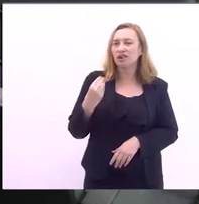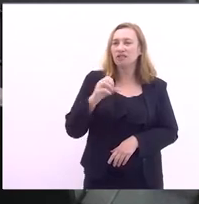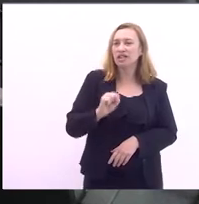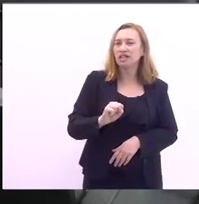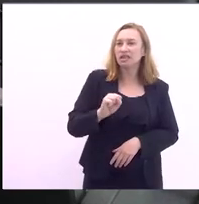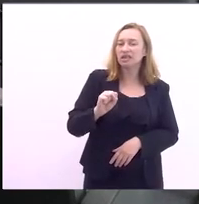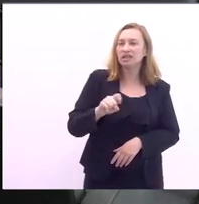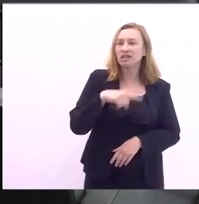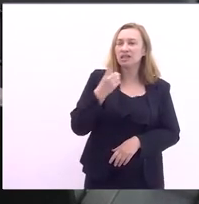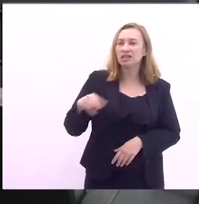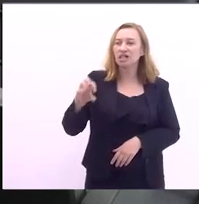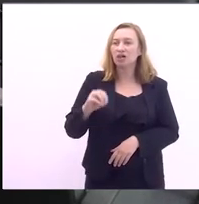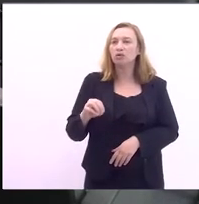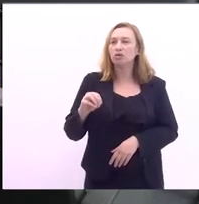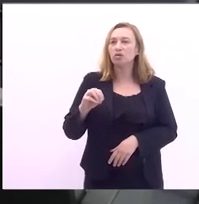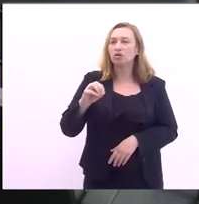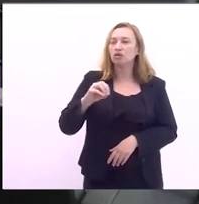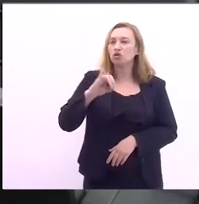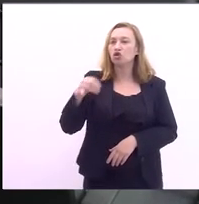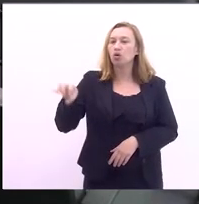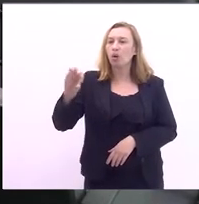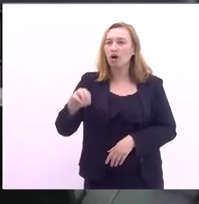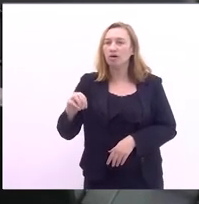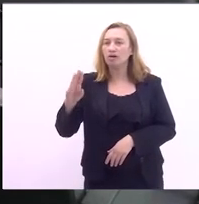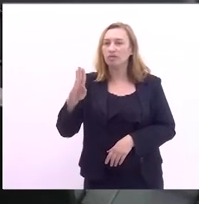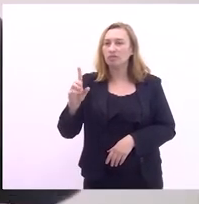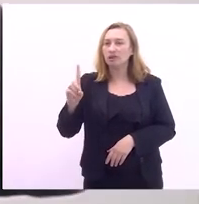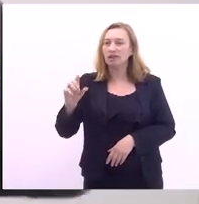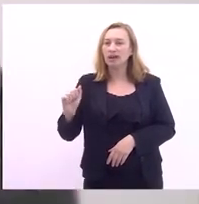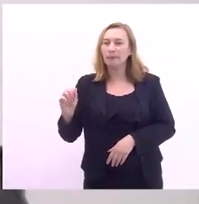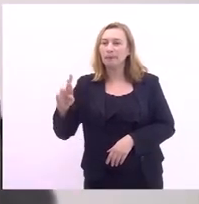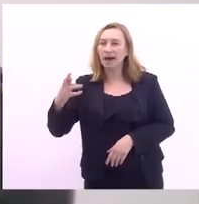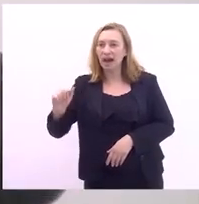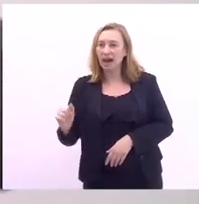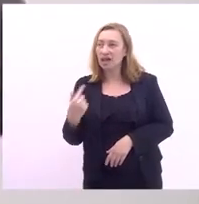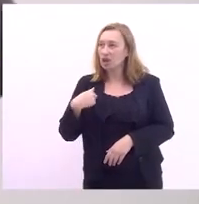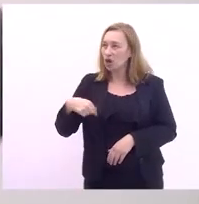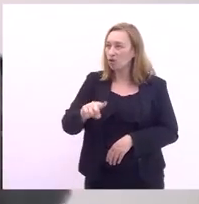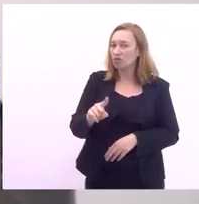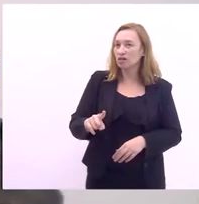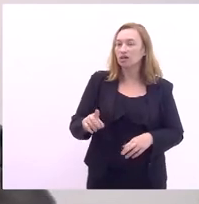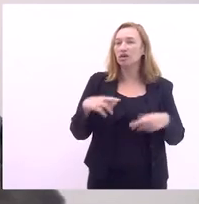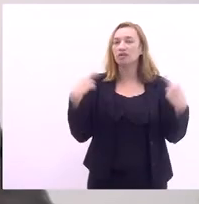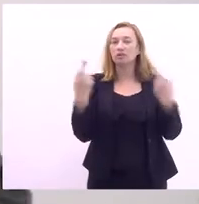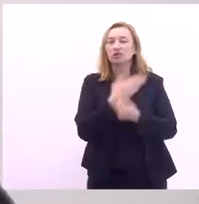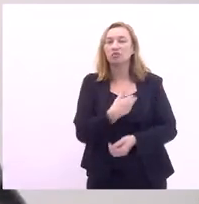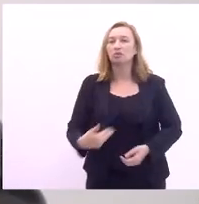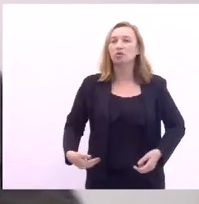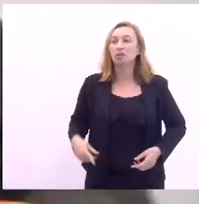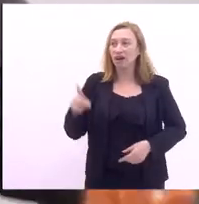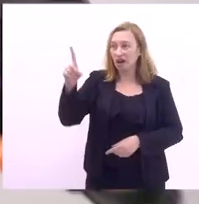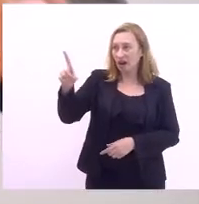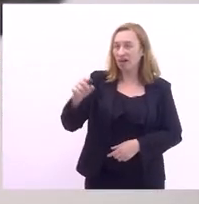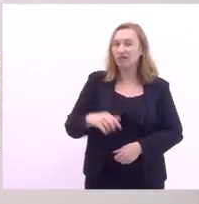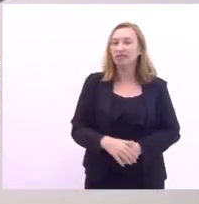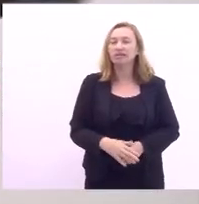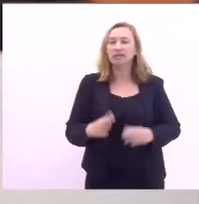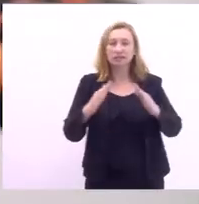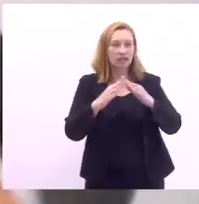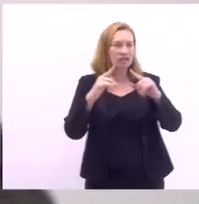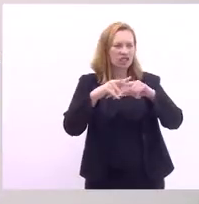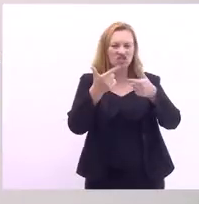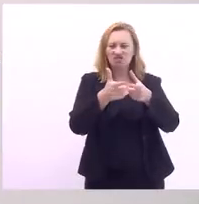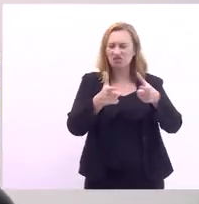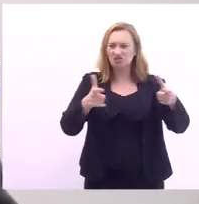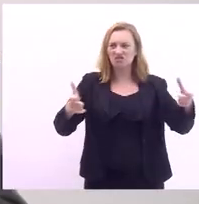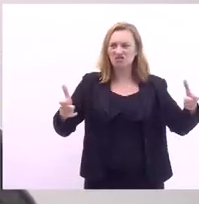falar mandarim para poder conversar com os chineses. E eu fiz uma audiência pública lá no 5º Distrito, na igreja, muita gente.